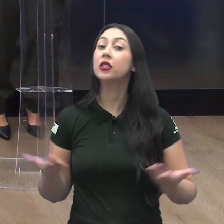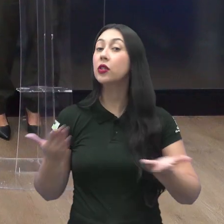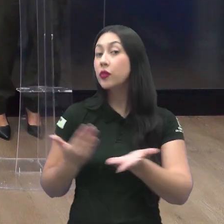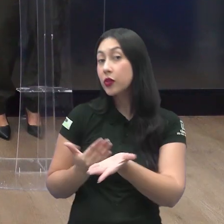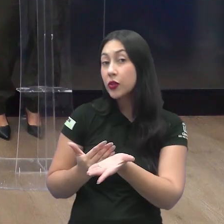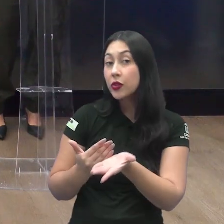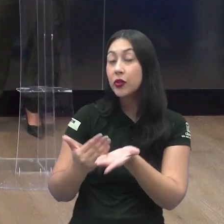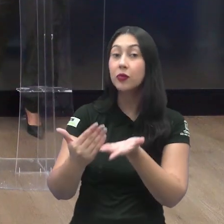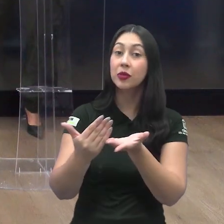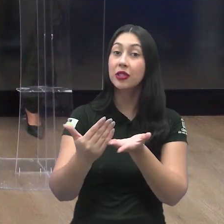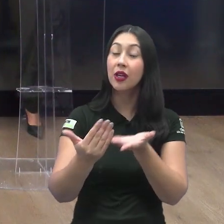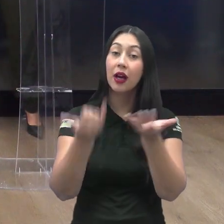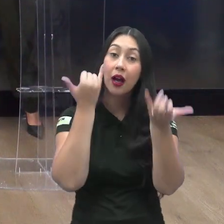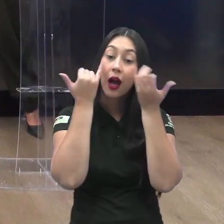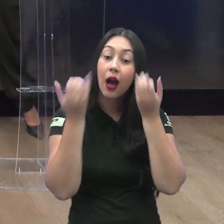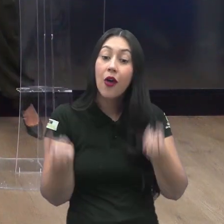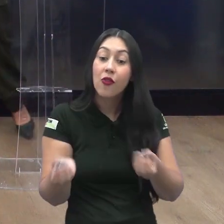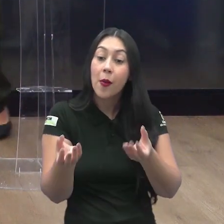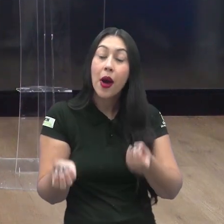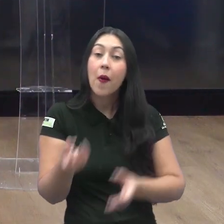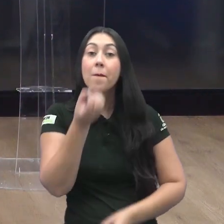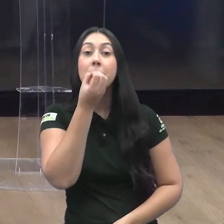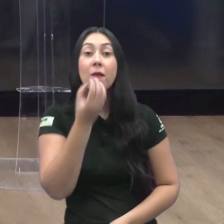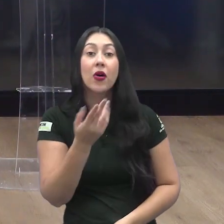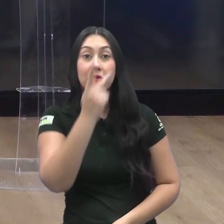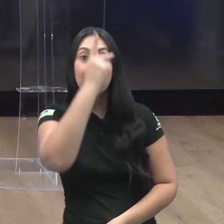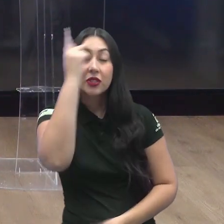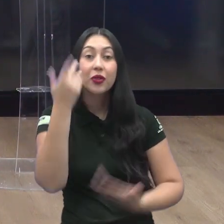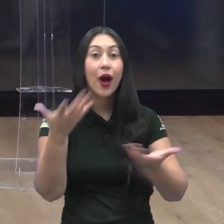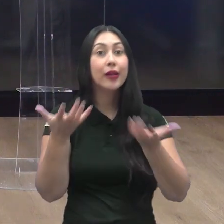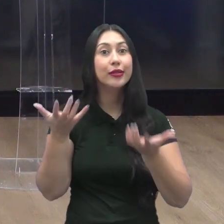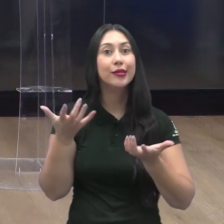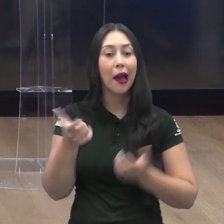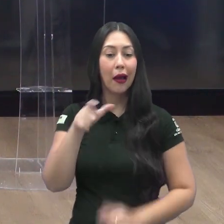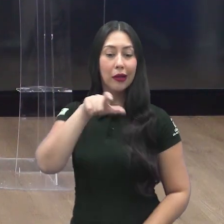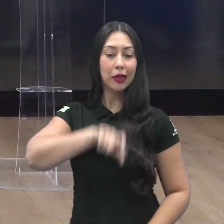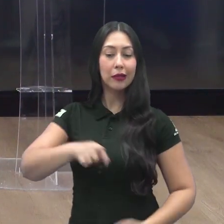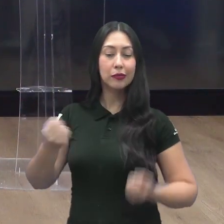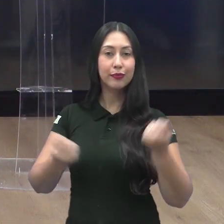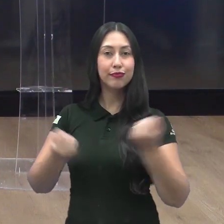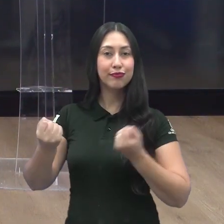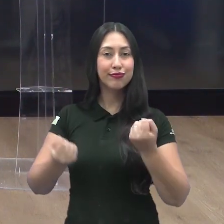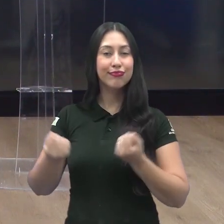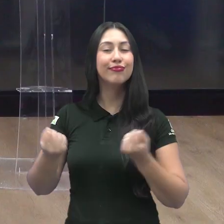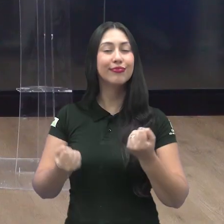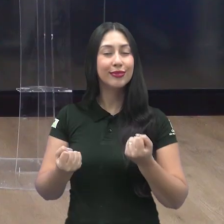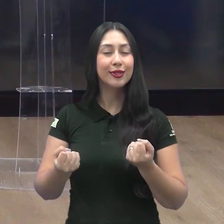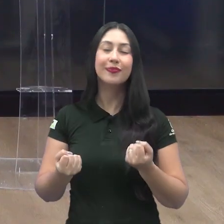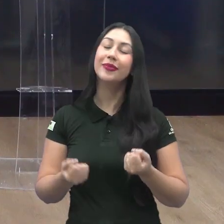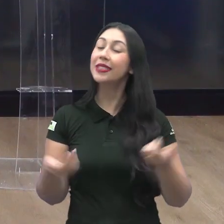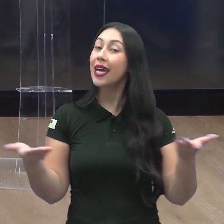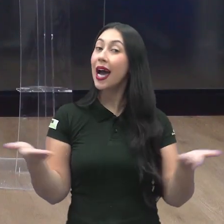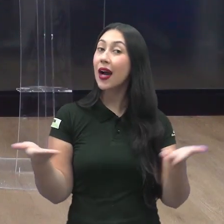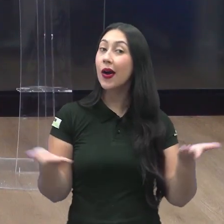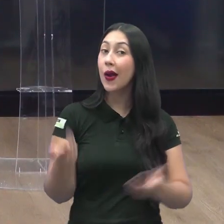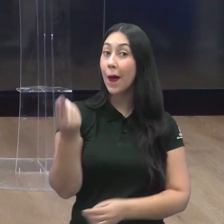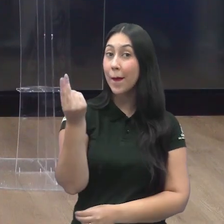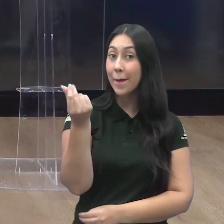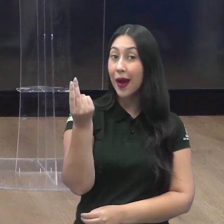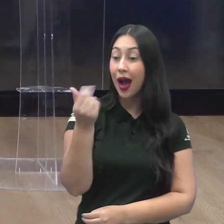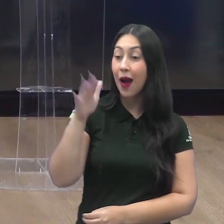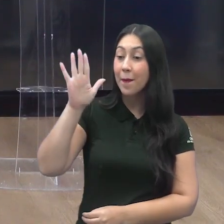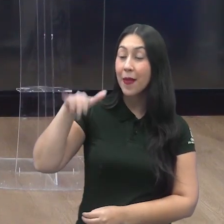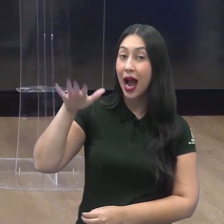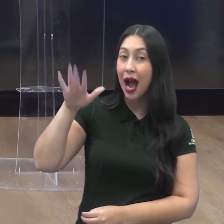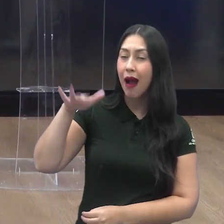Vamos começar a edição de hoje com notícia boa para quem planeja tirar a Carteira Nacional de Habilitação. Agora o custo